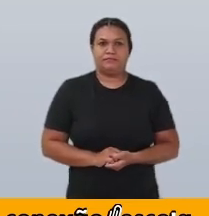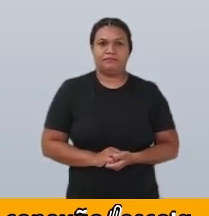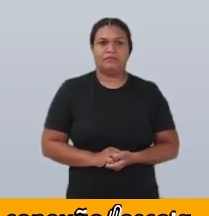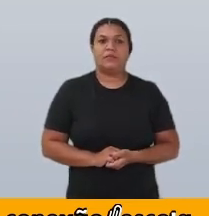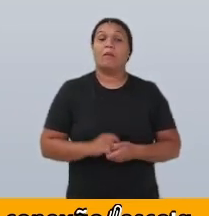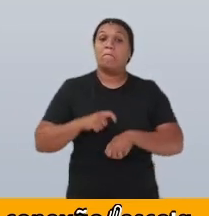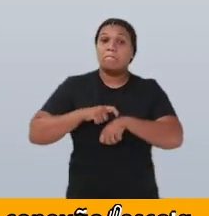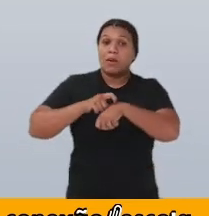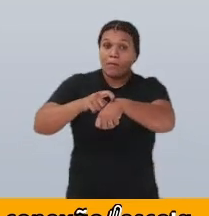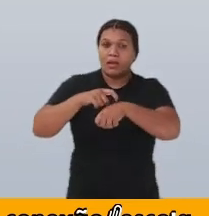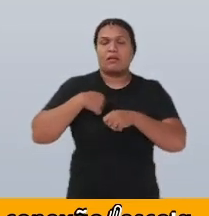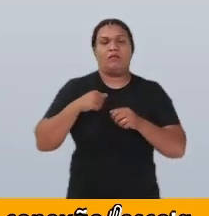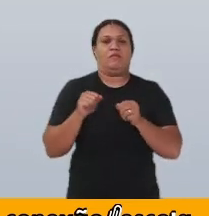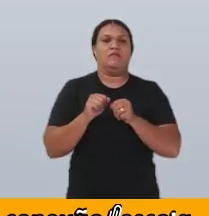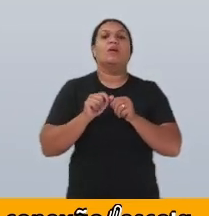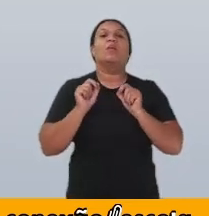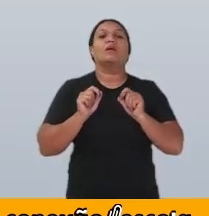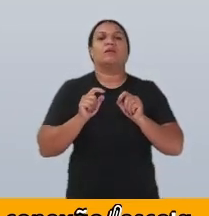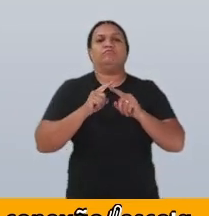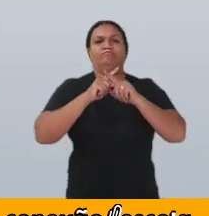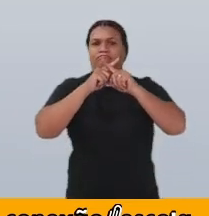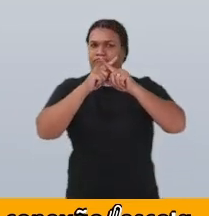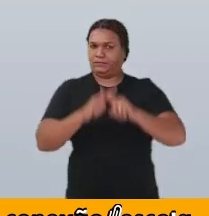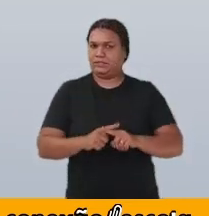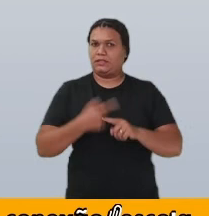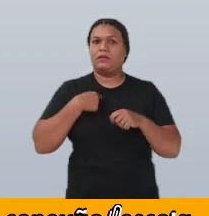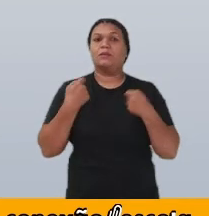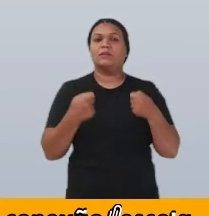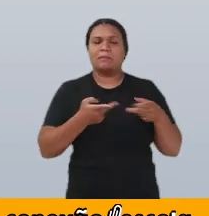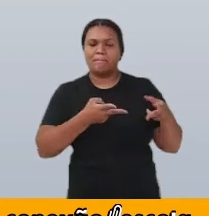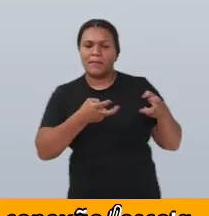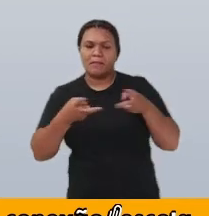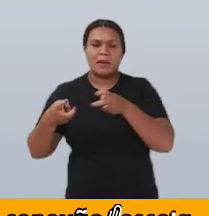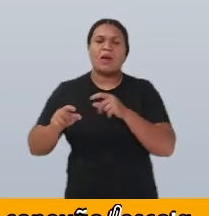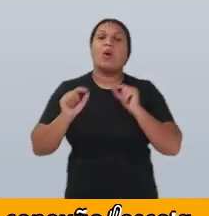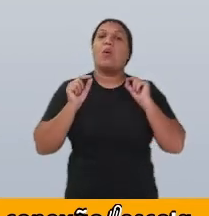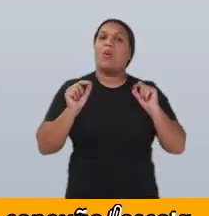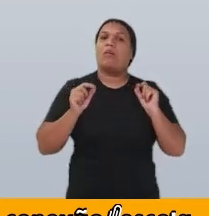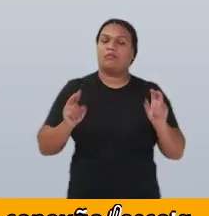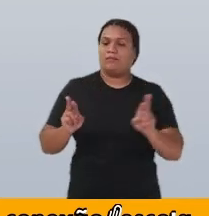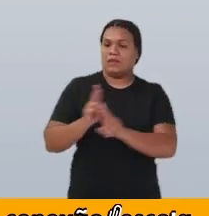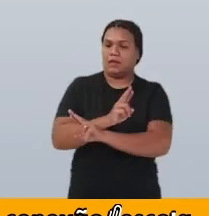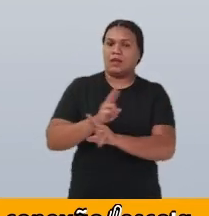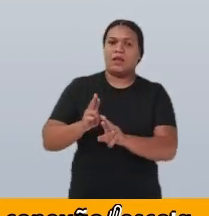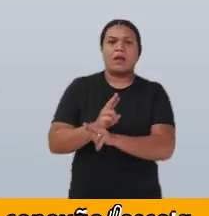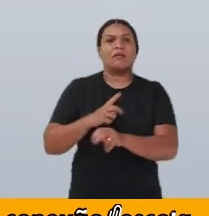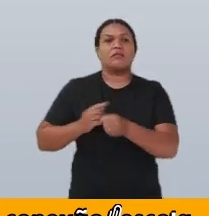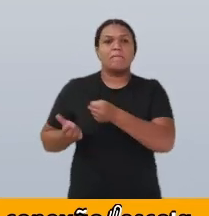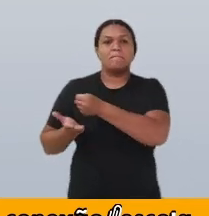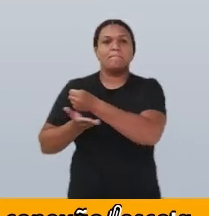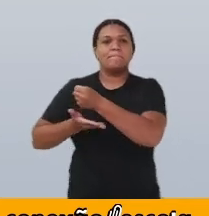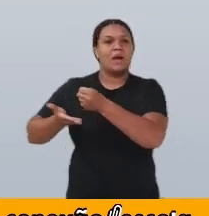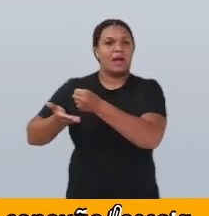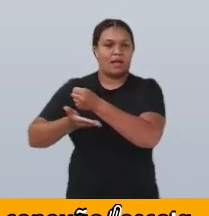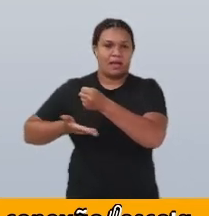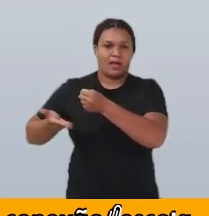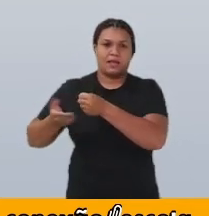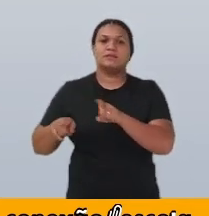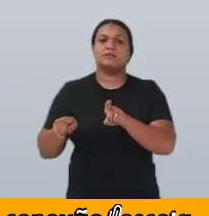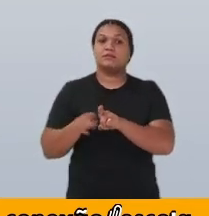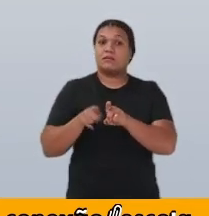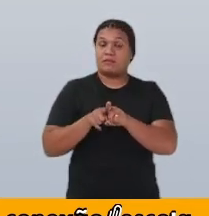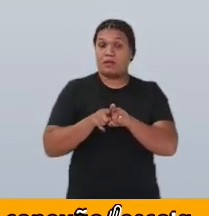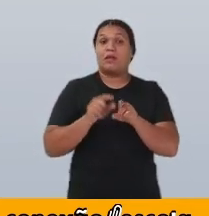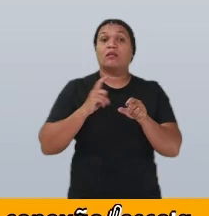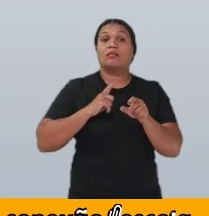Quando eu vou multiplicar, eu tenho que perceber o quê? A relação entre a base e o expoente